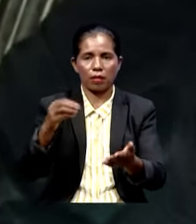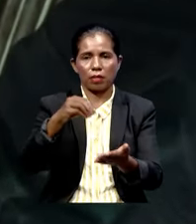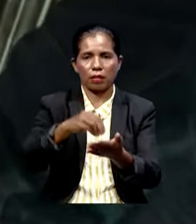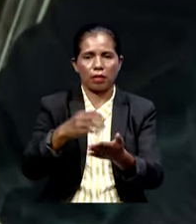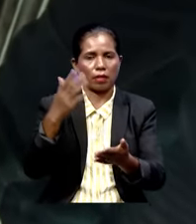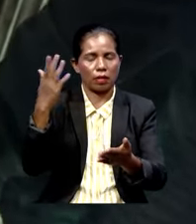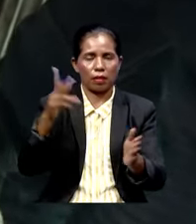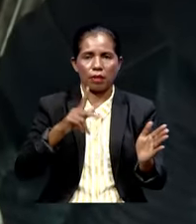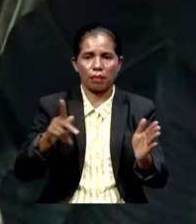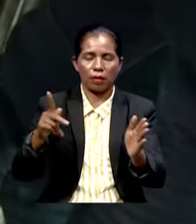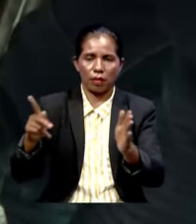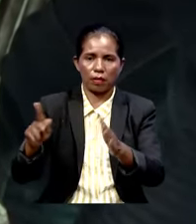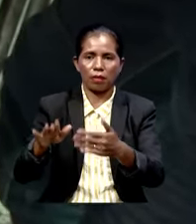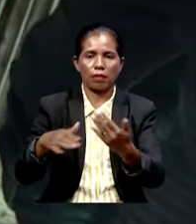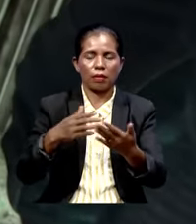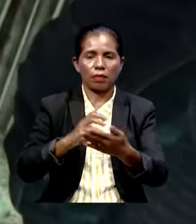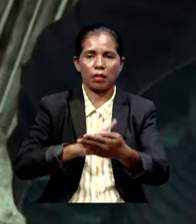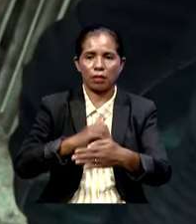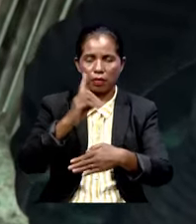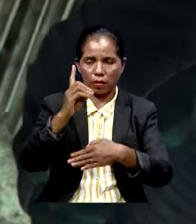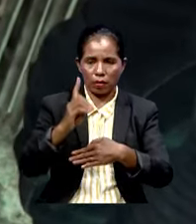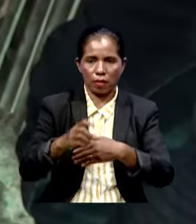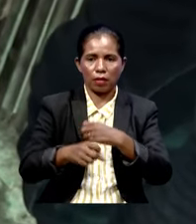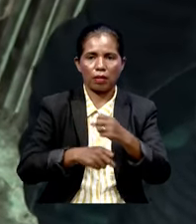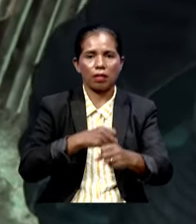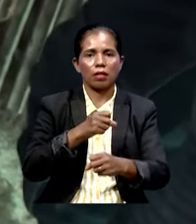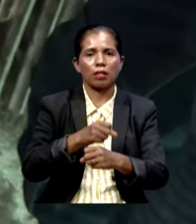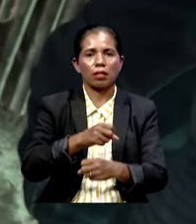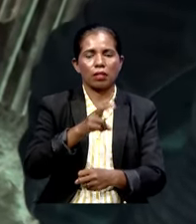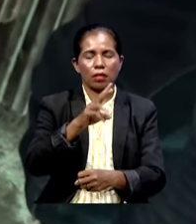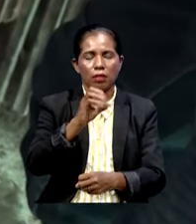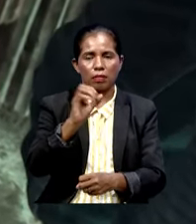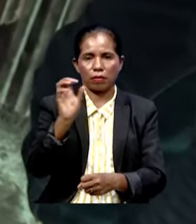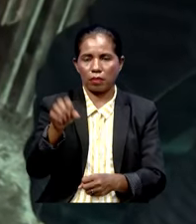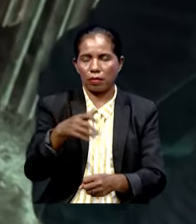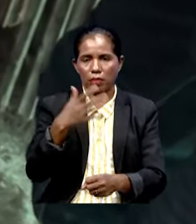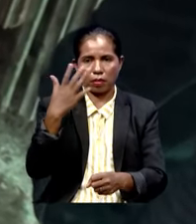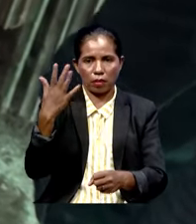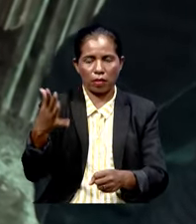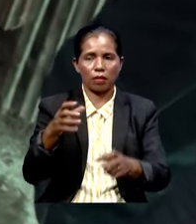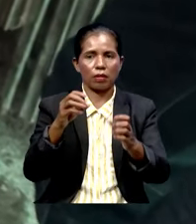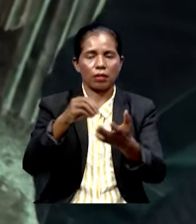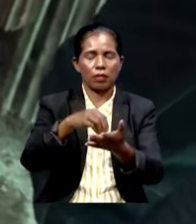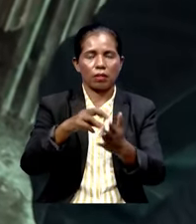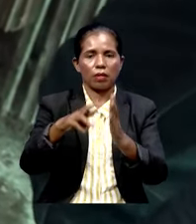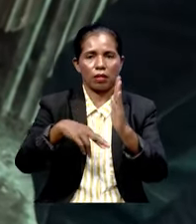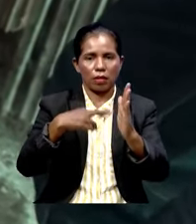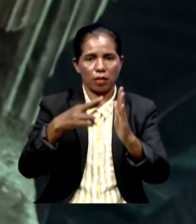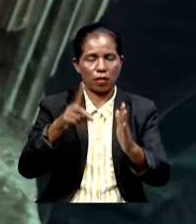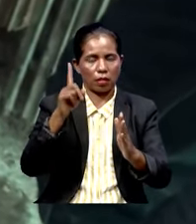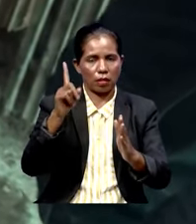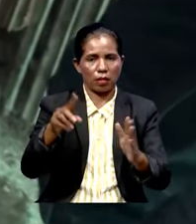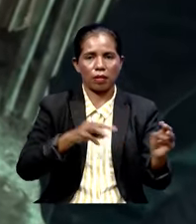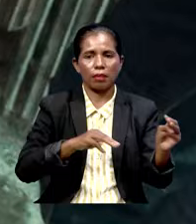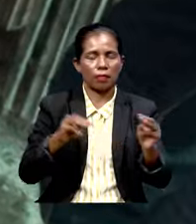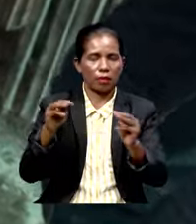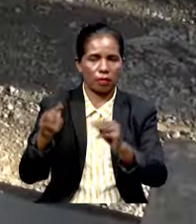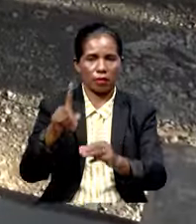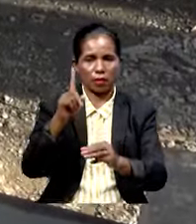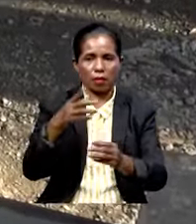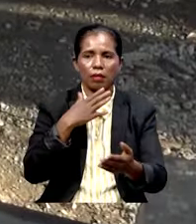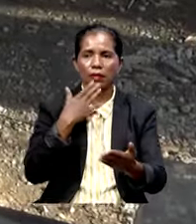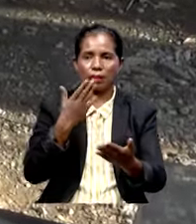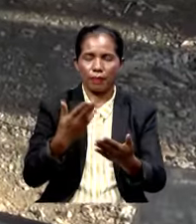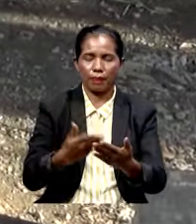iha plano estratégico desenvolvimento tinan rihun rua sanulo resin lima, hode cria mecanismo no alternativo sira nebe